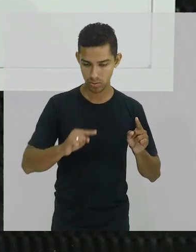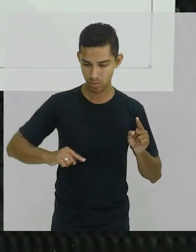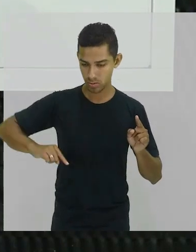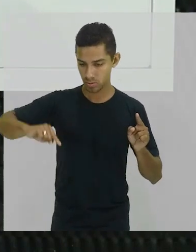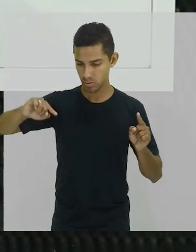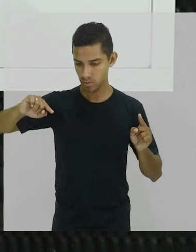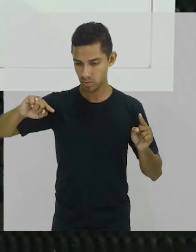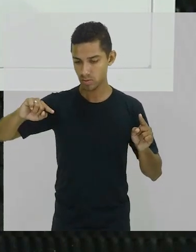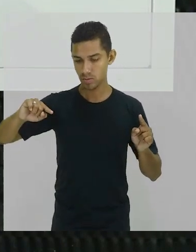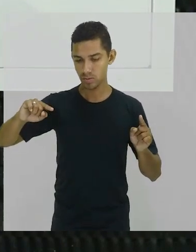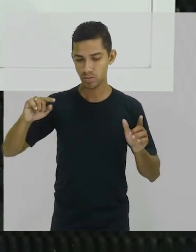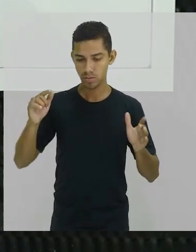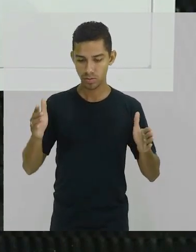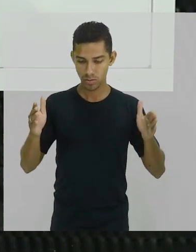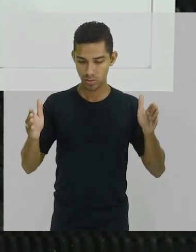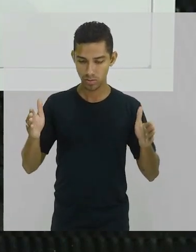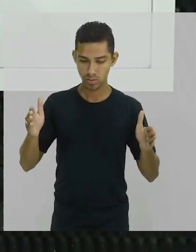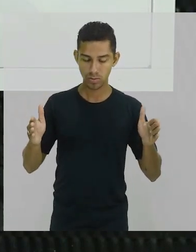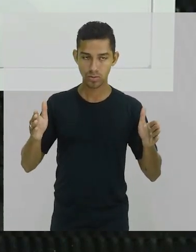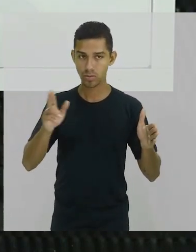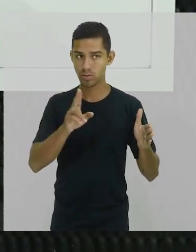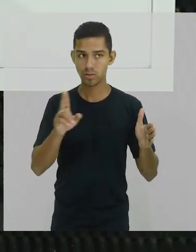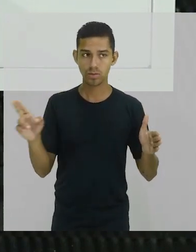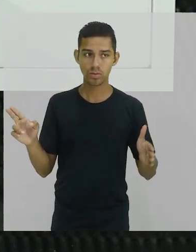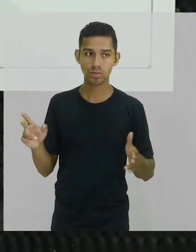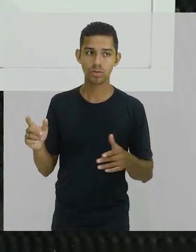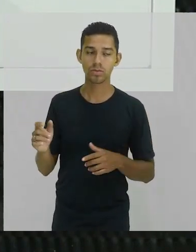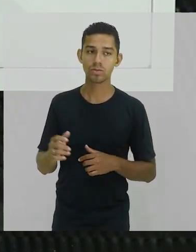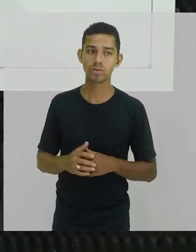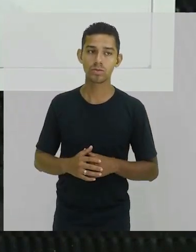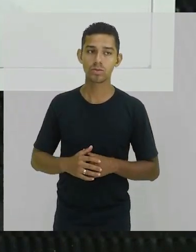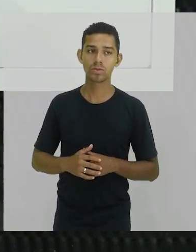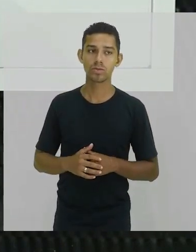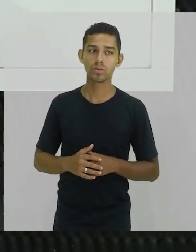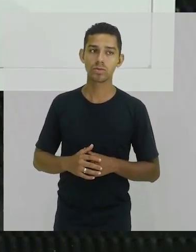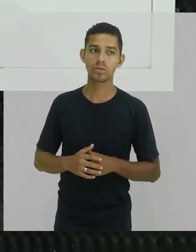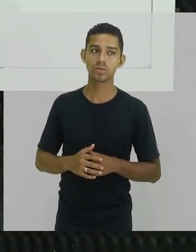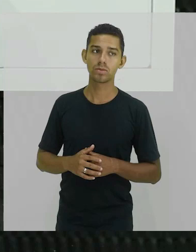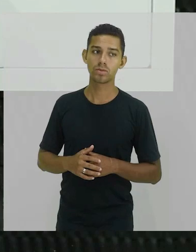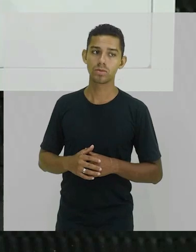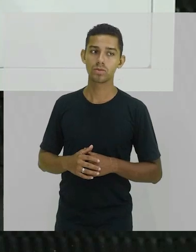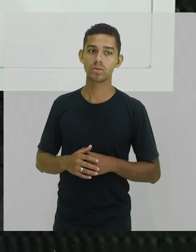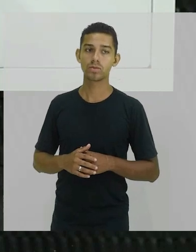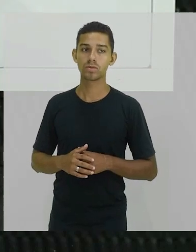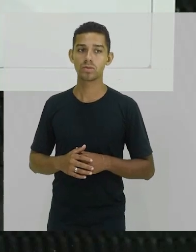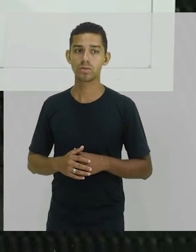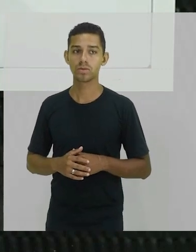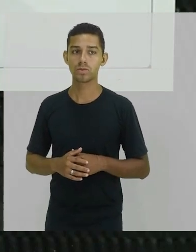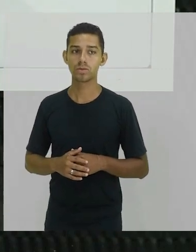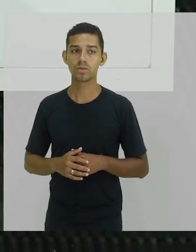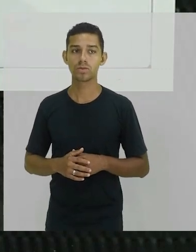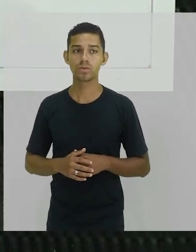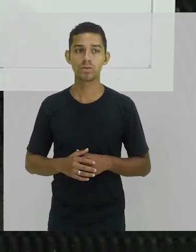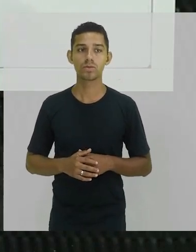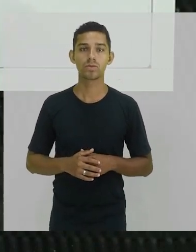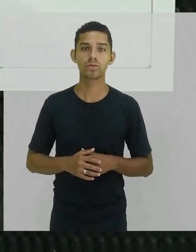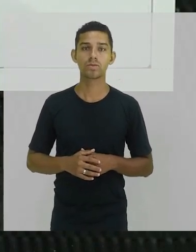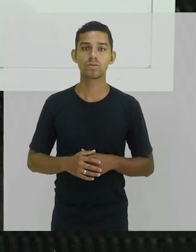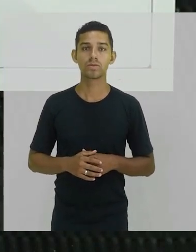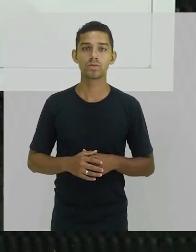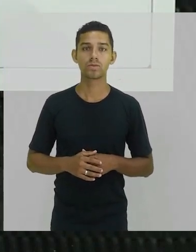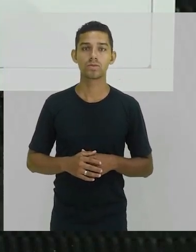unidades dele é o hertz, quer dizer, desculpa, né, é o metro, dado em metro,